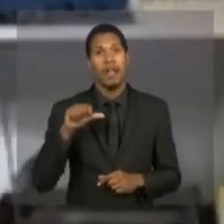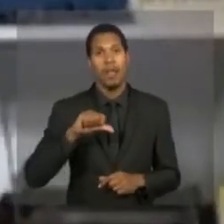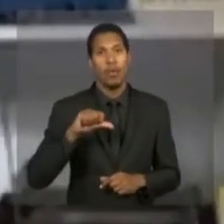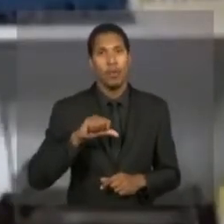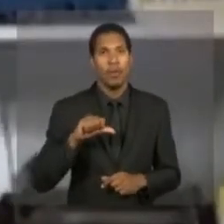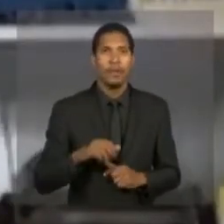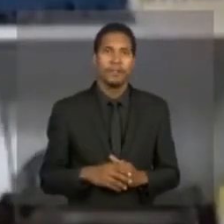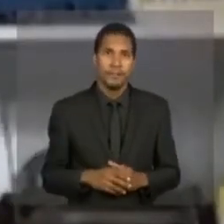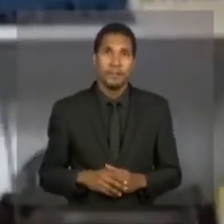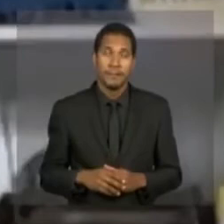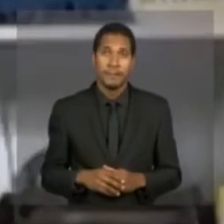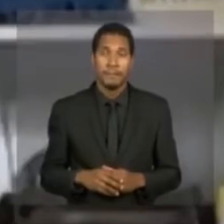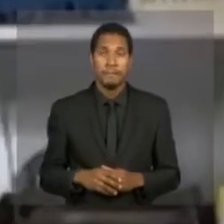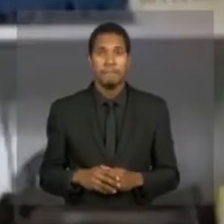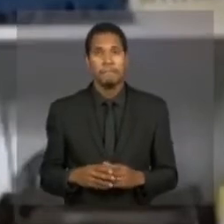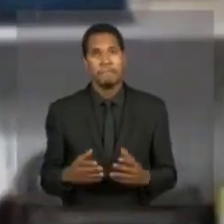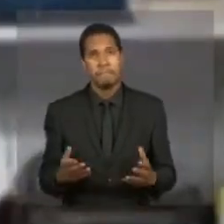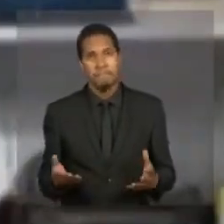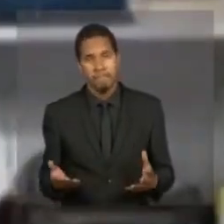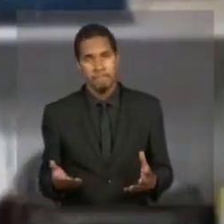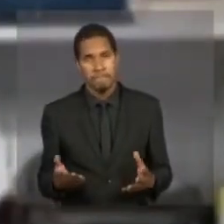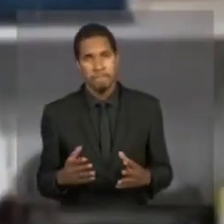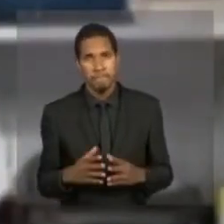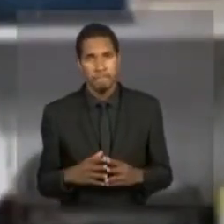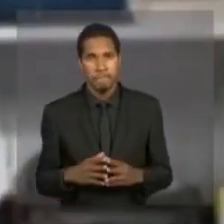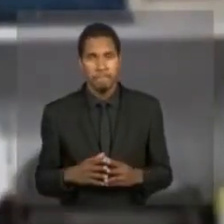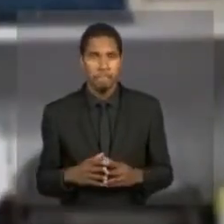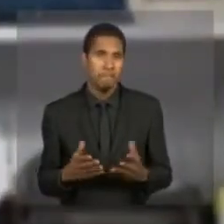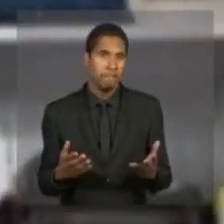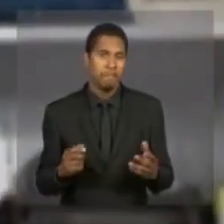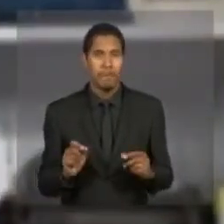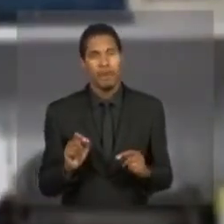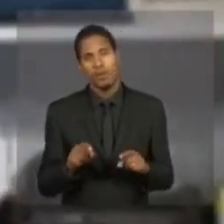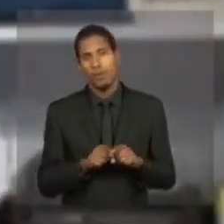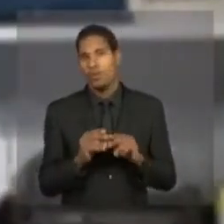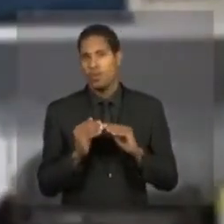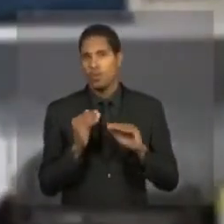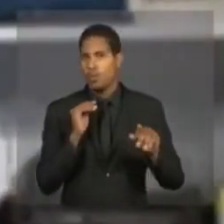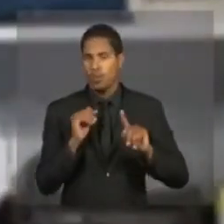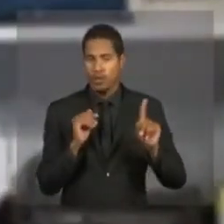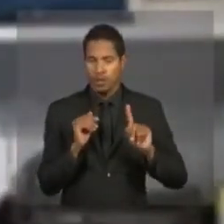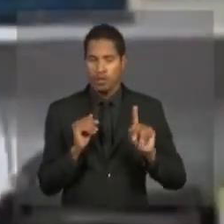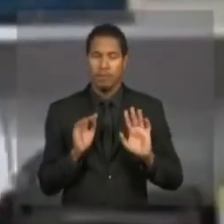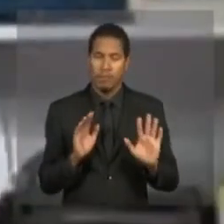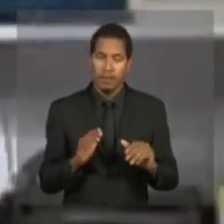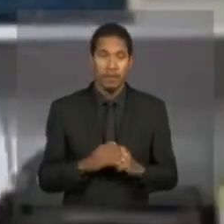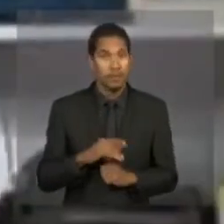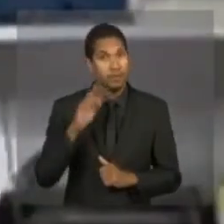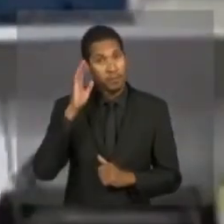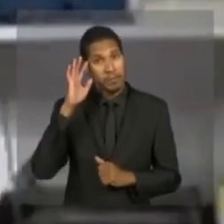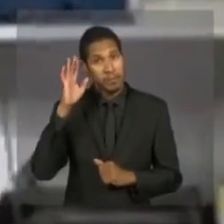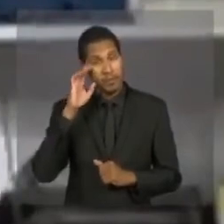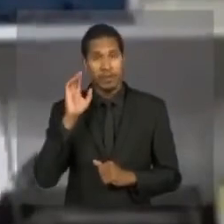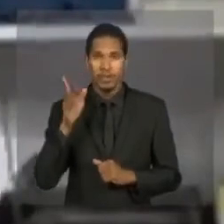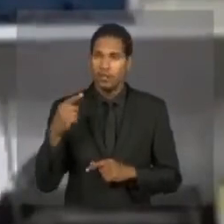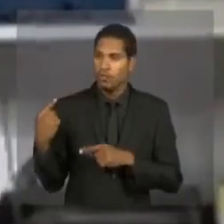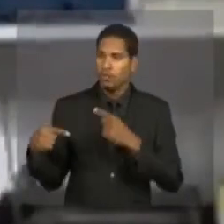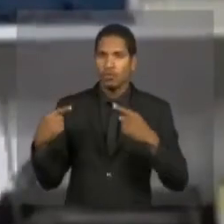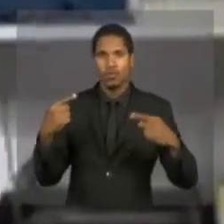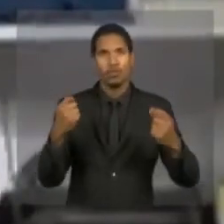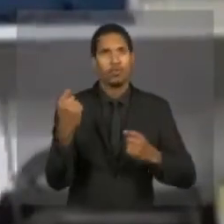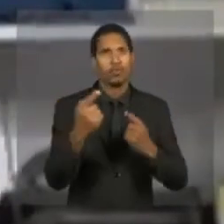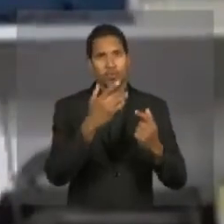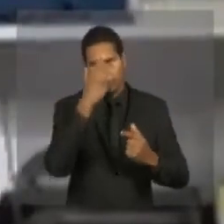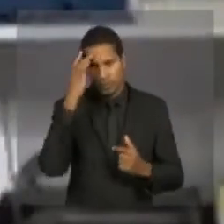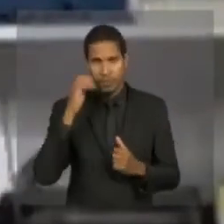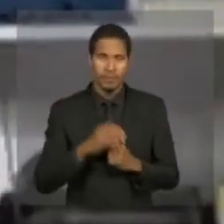melhora bastante. Agora, então eu não sou contra essa medida. Aliás, eu me pergunto, já discuti com várias pessoas, se